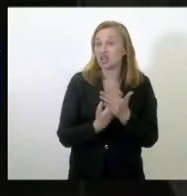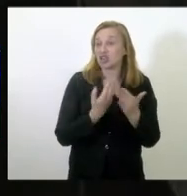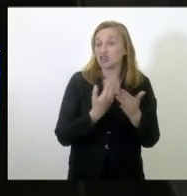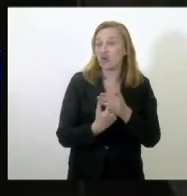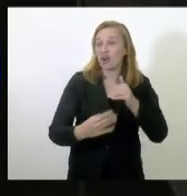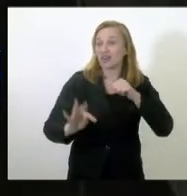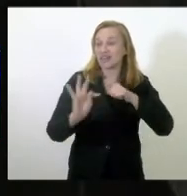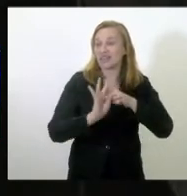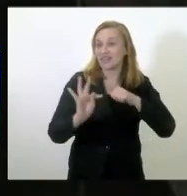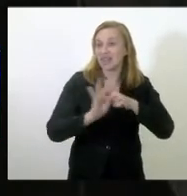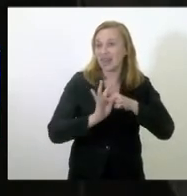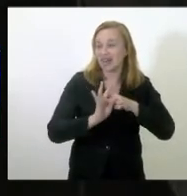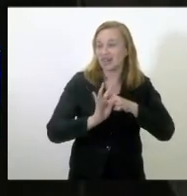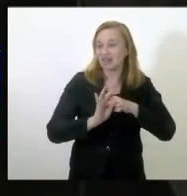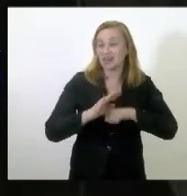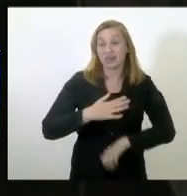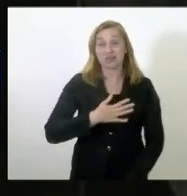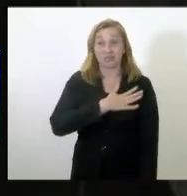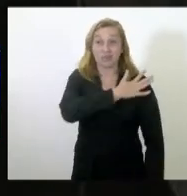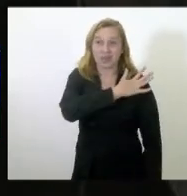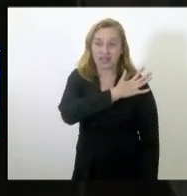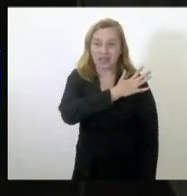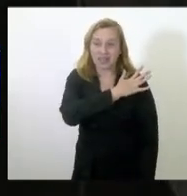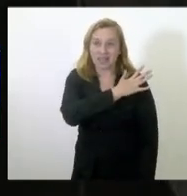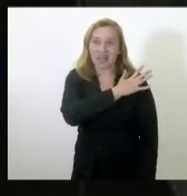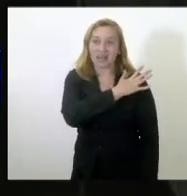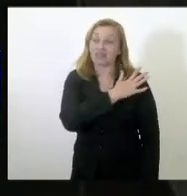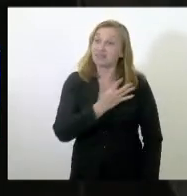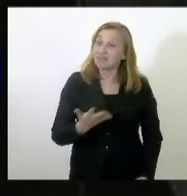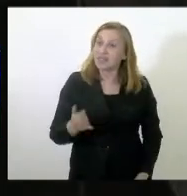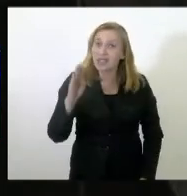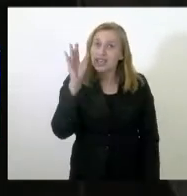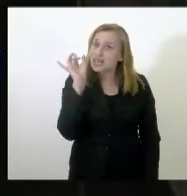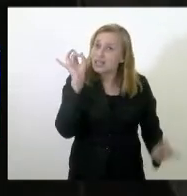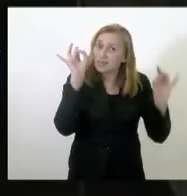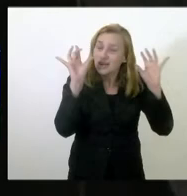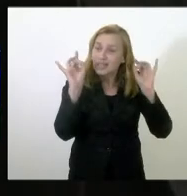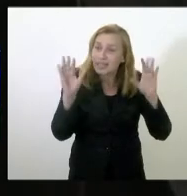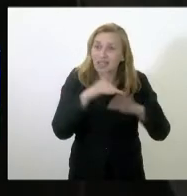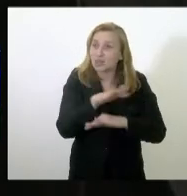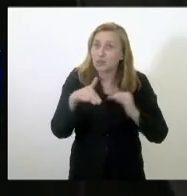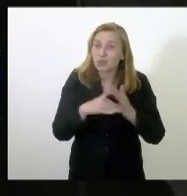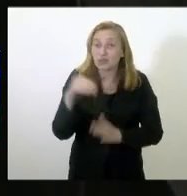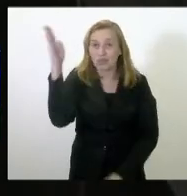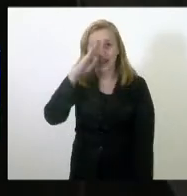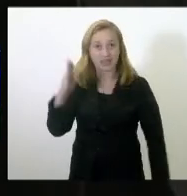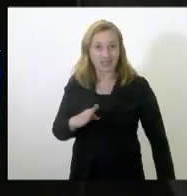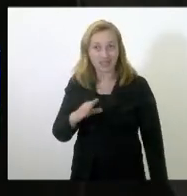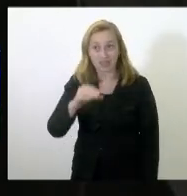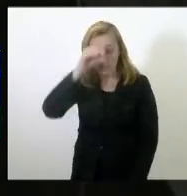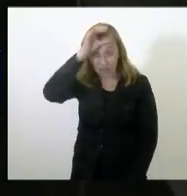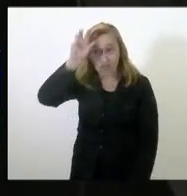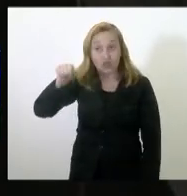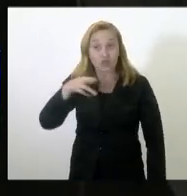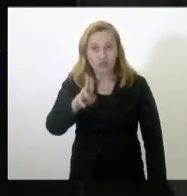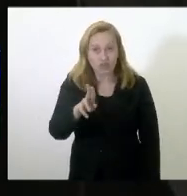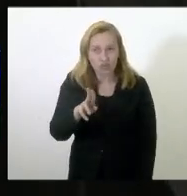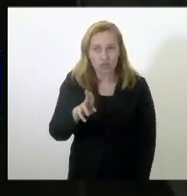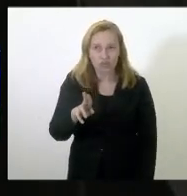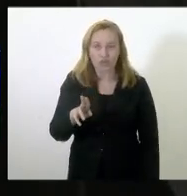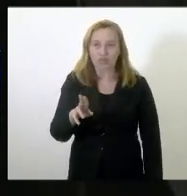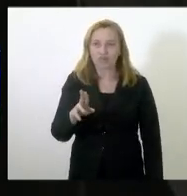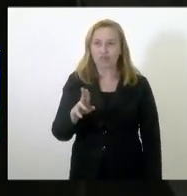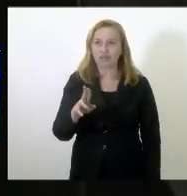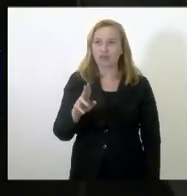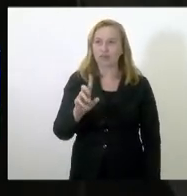cívico militar da Baixada, mas especial de todo o Brasil, Tia Ju. É uma bandeira que não é só da